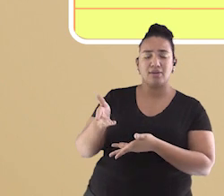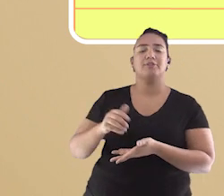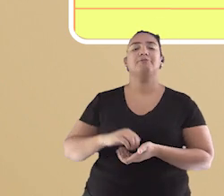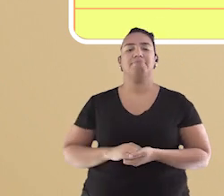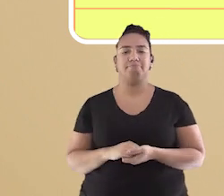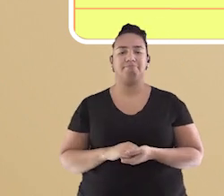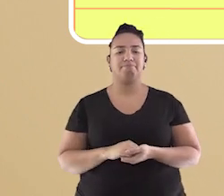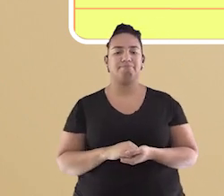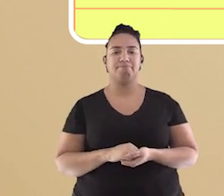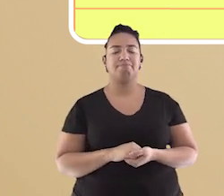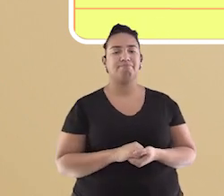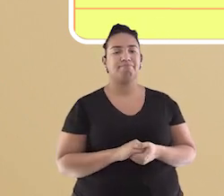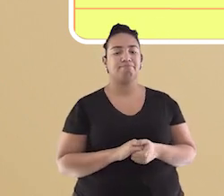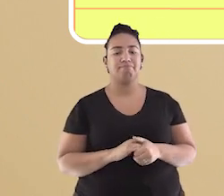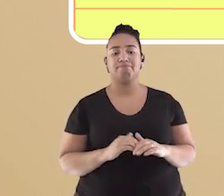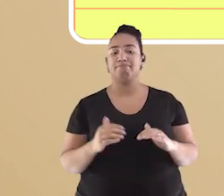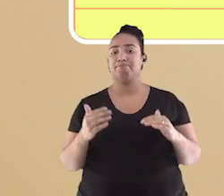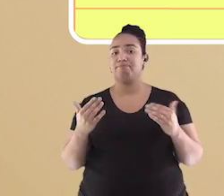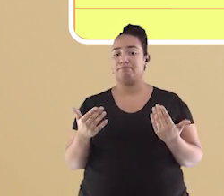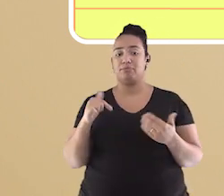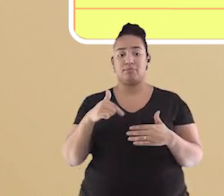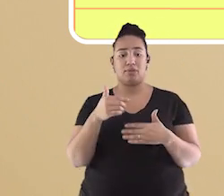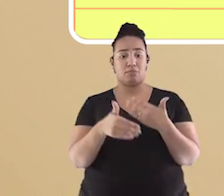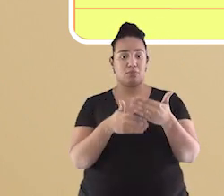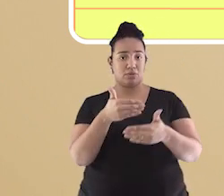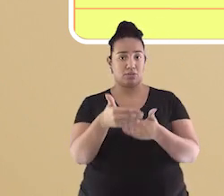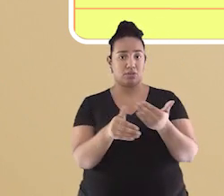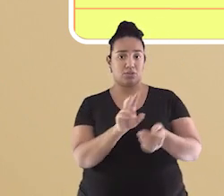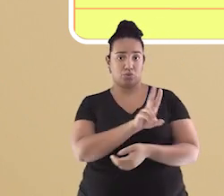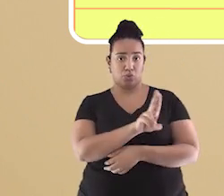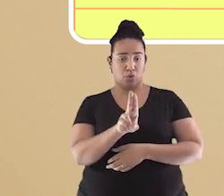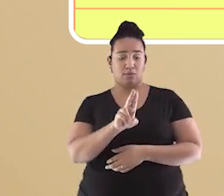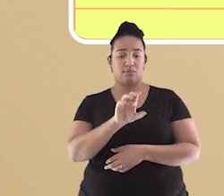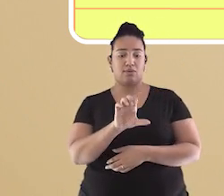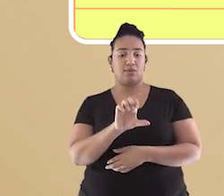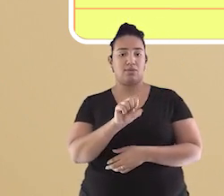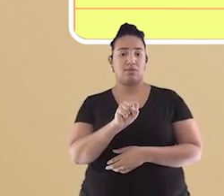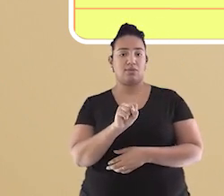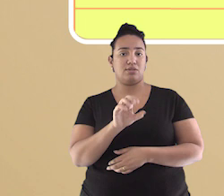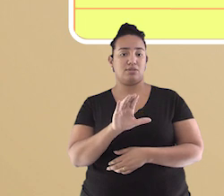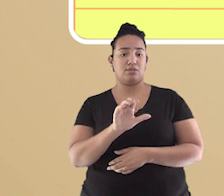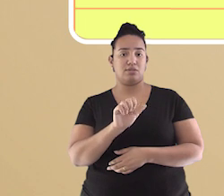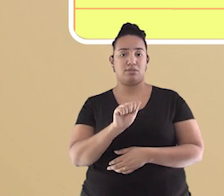troca. Esse processo de troca recebeu o nome de escambo.